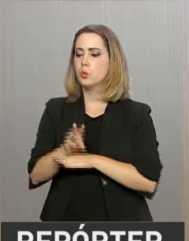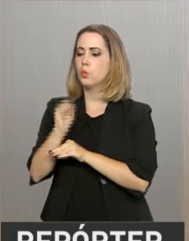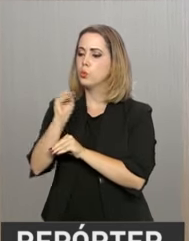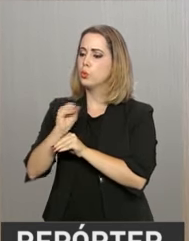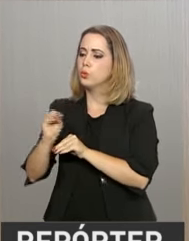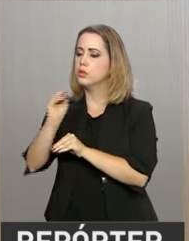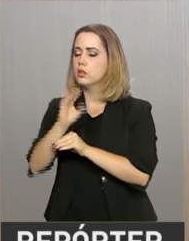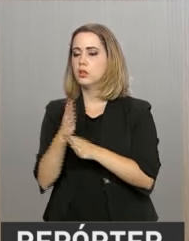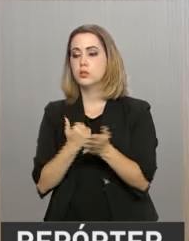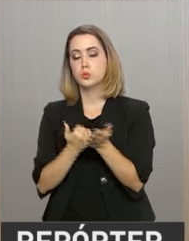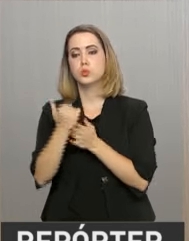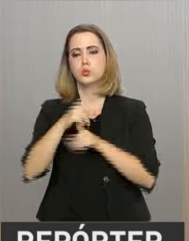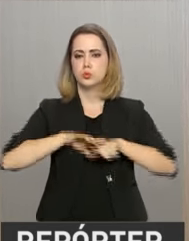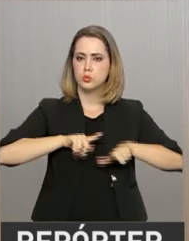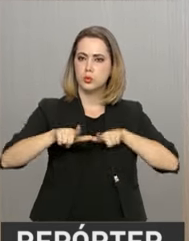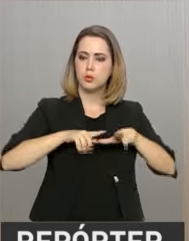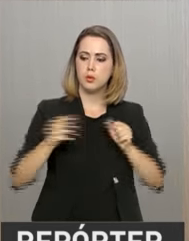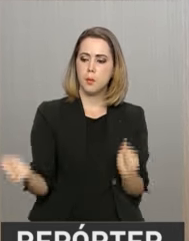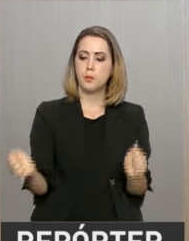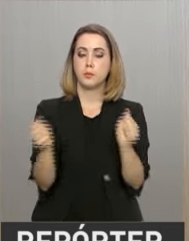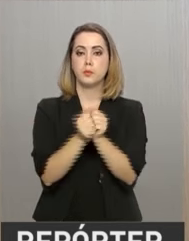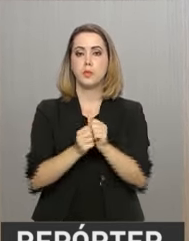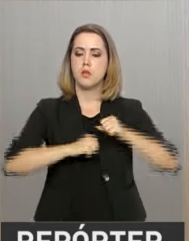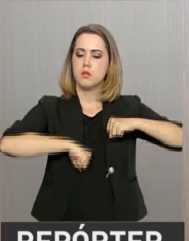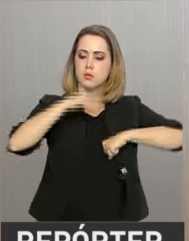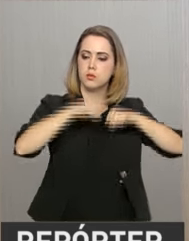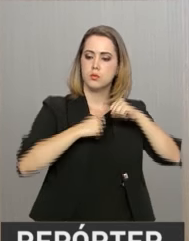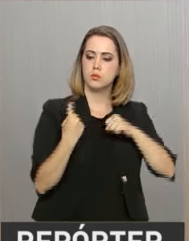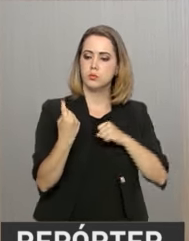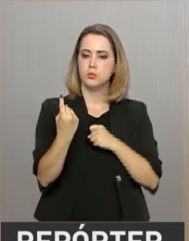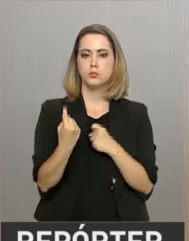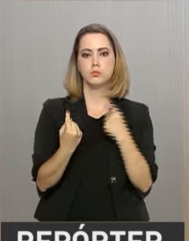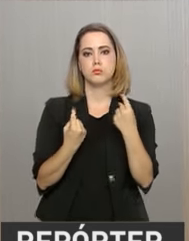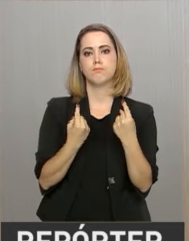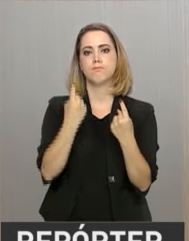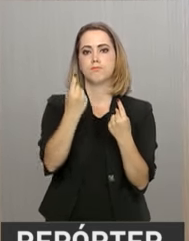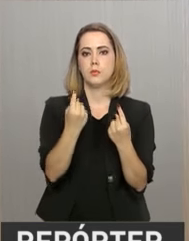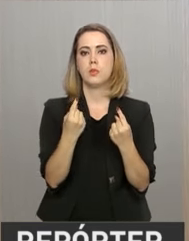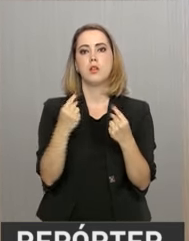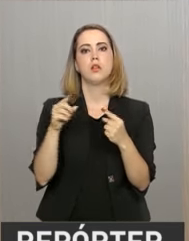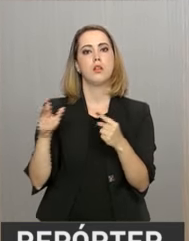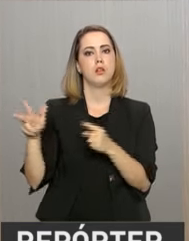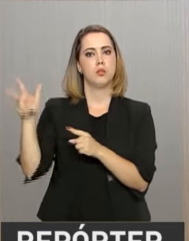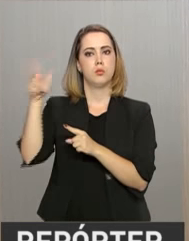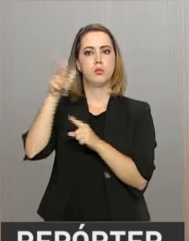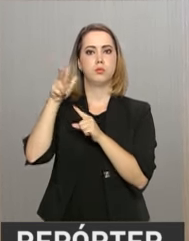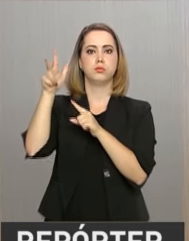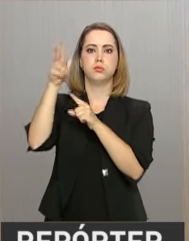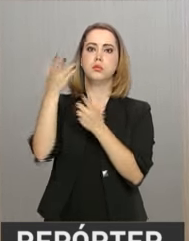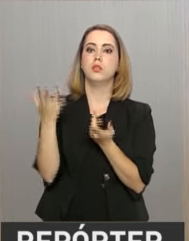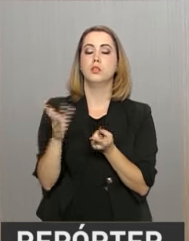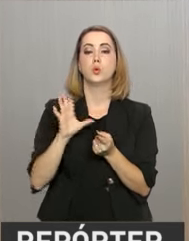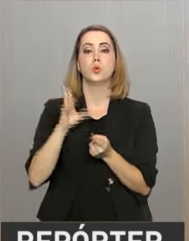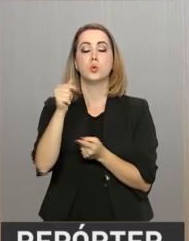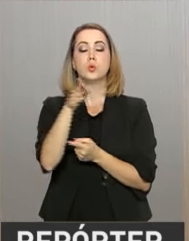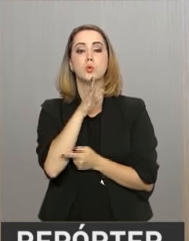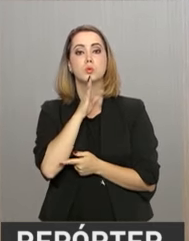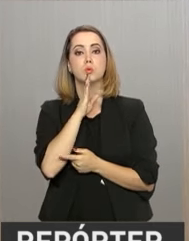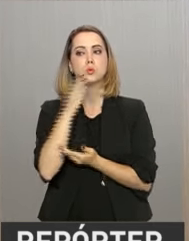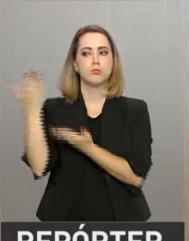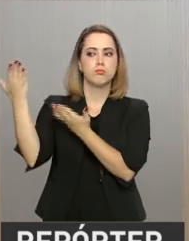né e participando efetivamente da da fabricação de cada subsistema do satélite todo esse conhecimento vai ser